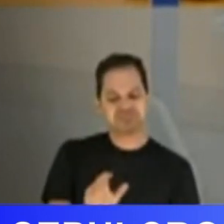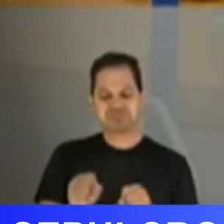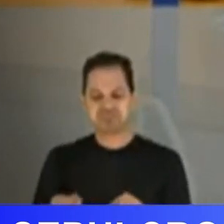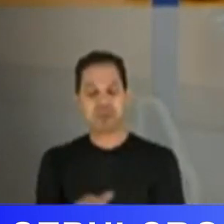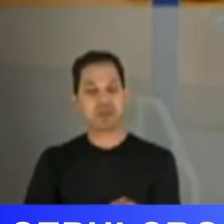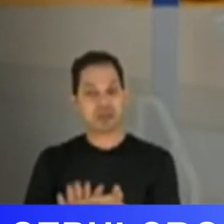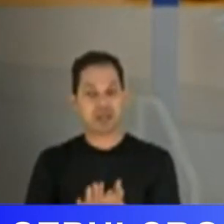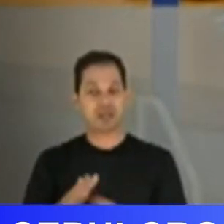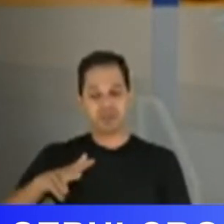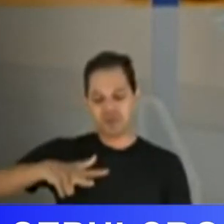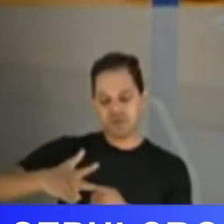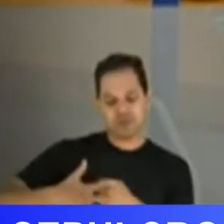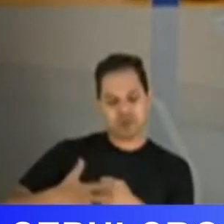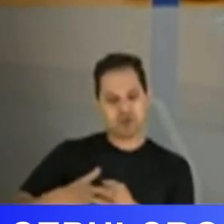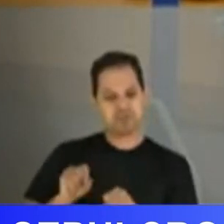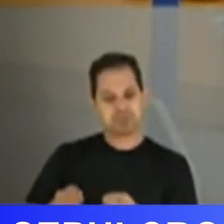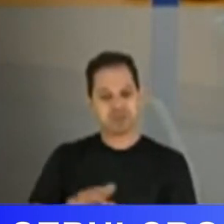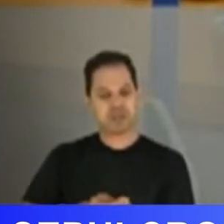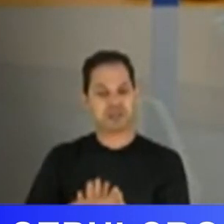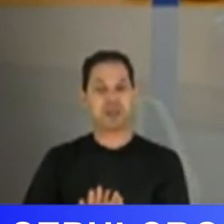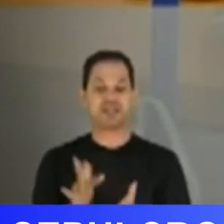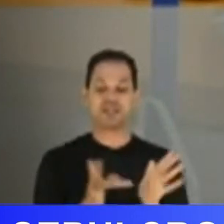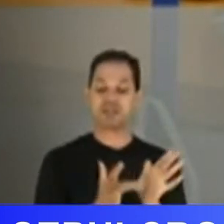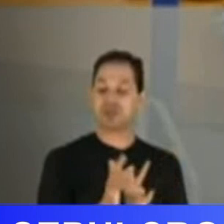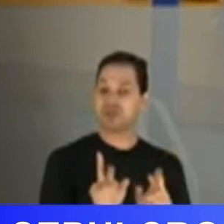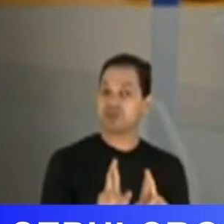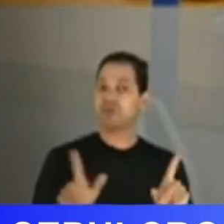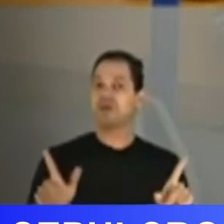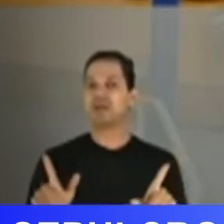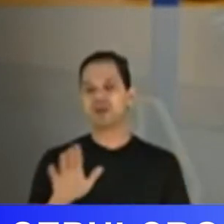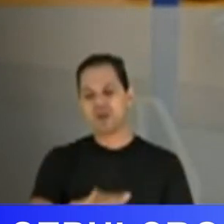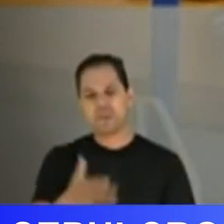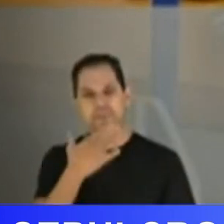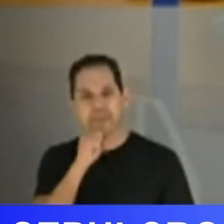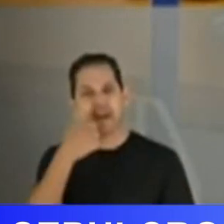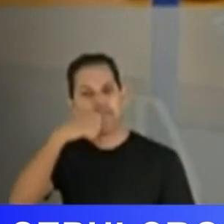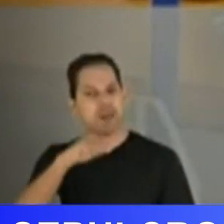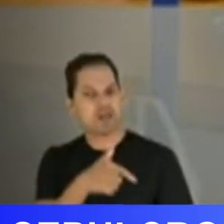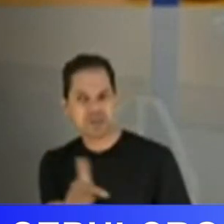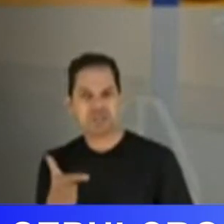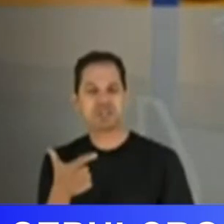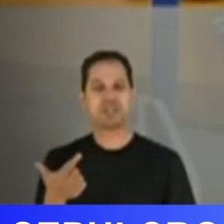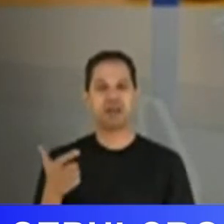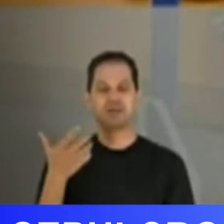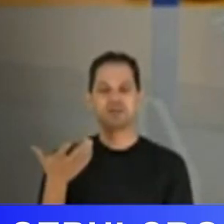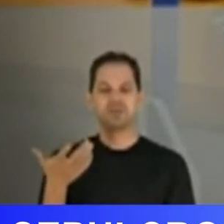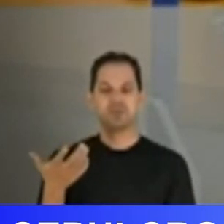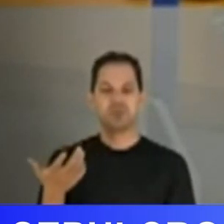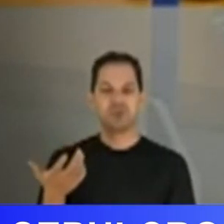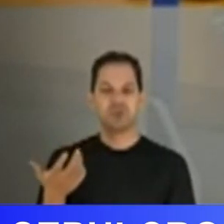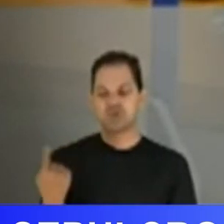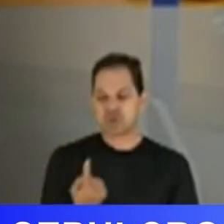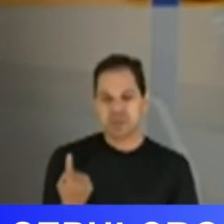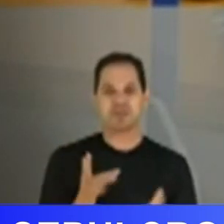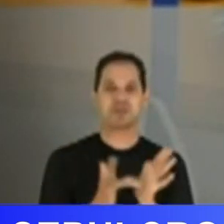da causa da viúva. Jesus esteve ao lado dos pobres, dos órfãos e das viúvas, dos excluídos. Eu quero dizer ao